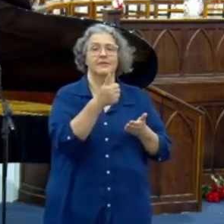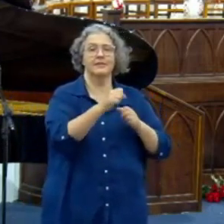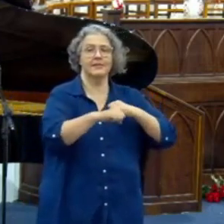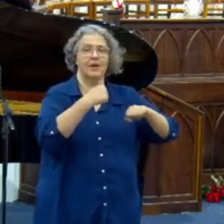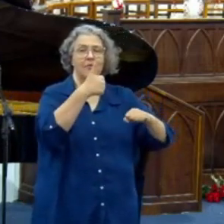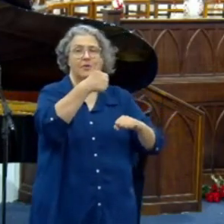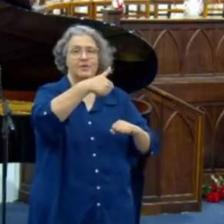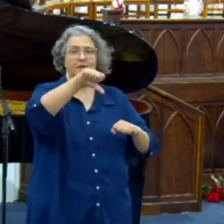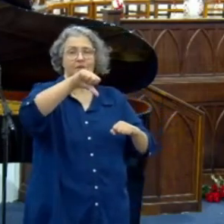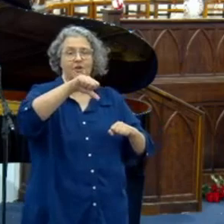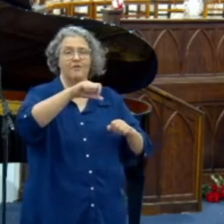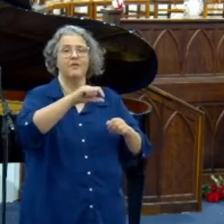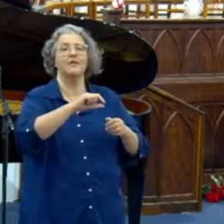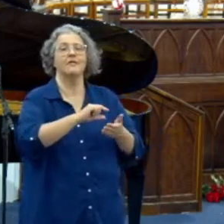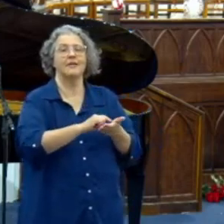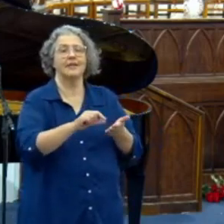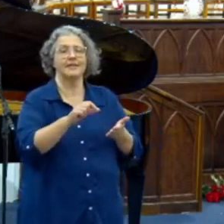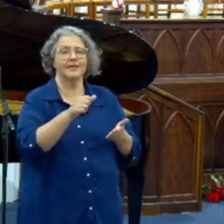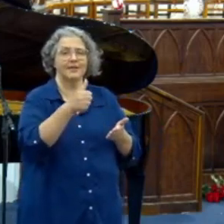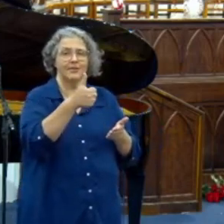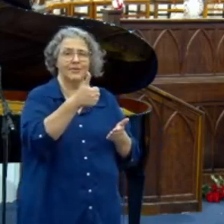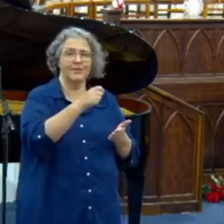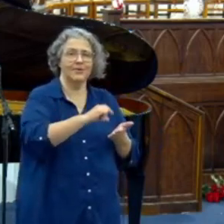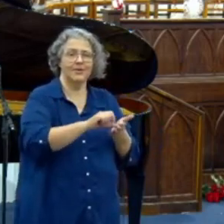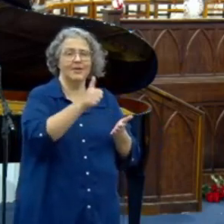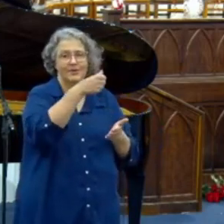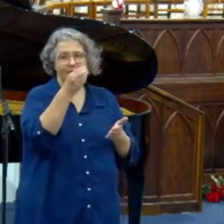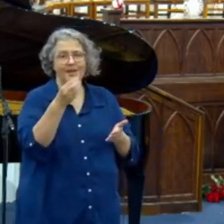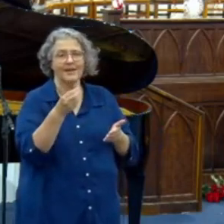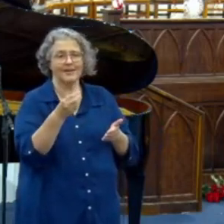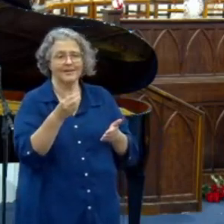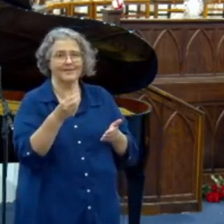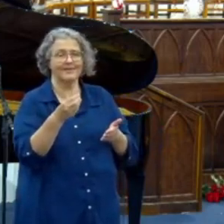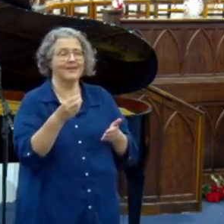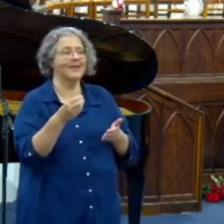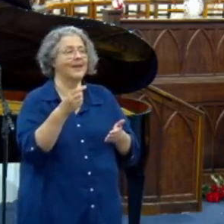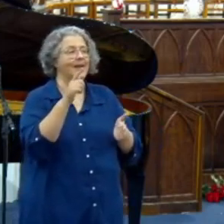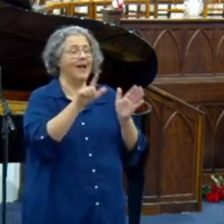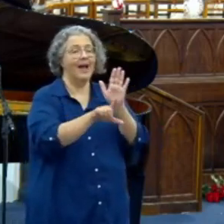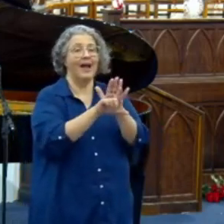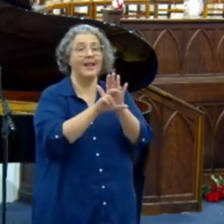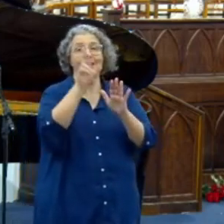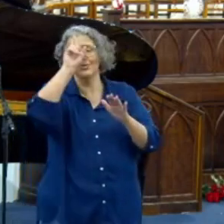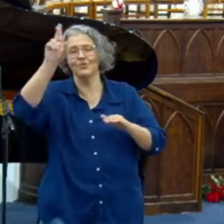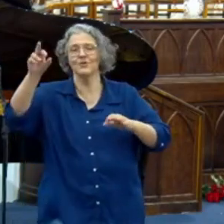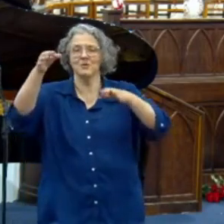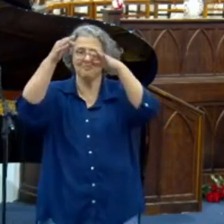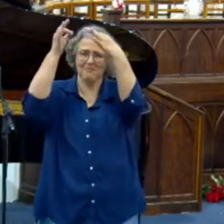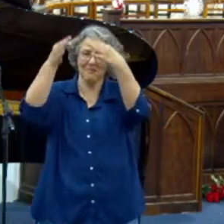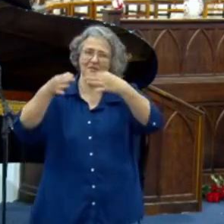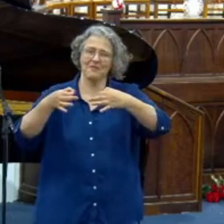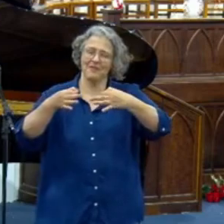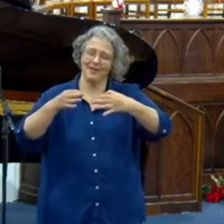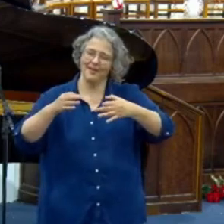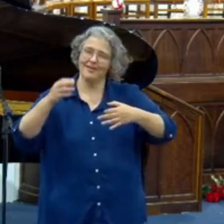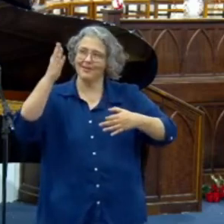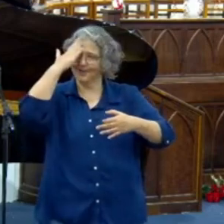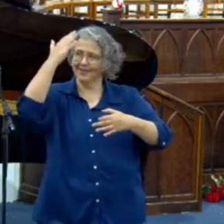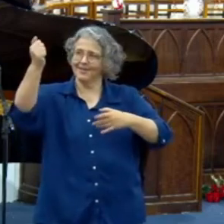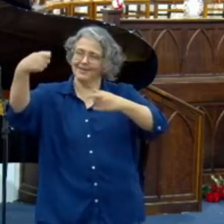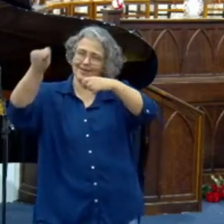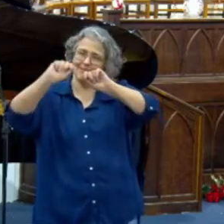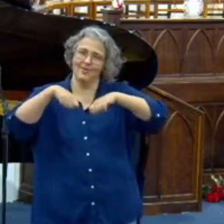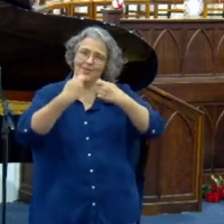diz, a lei do Senhor é perfeita, restaura a alma, o testemunho do Senhor é fiel e dá sabedoria